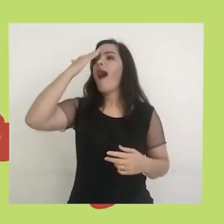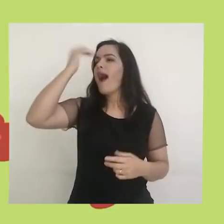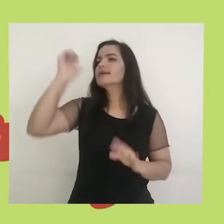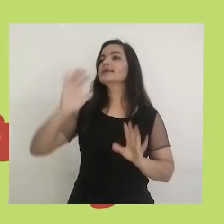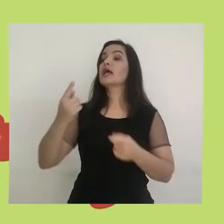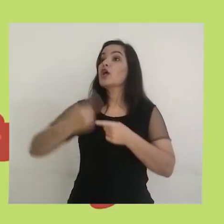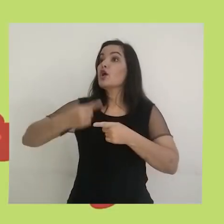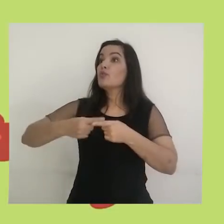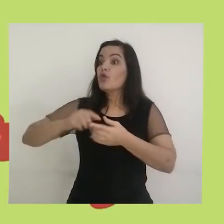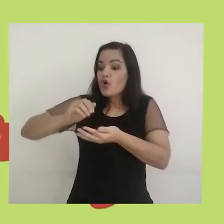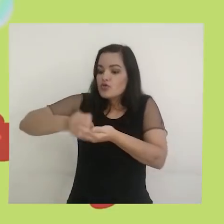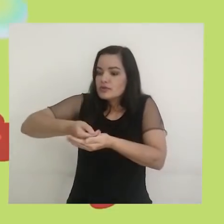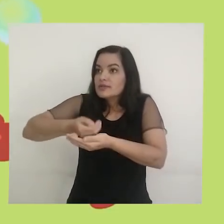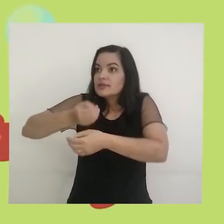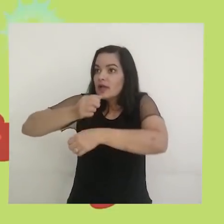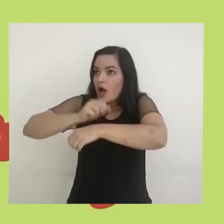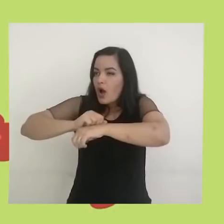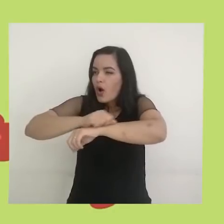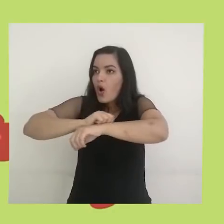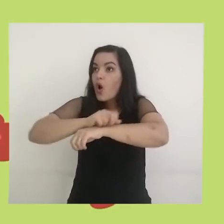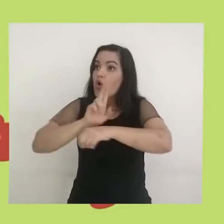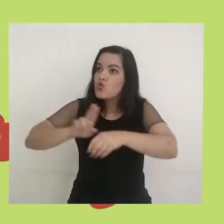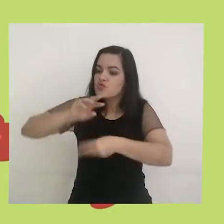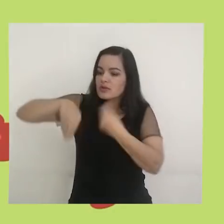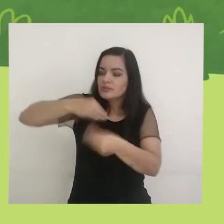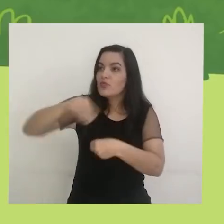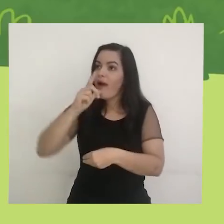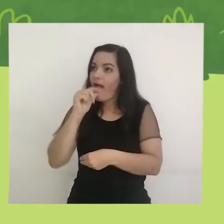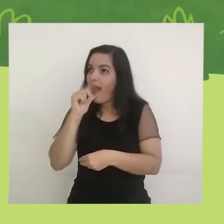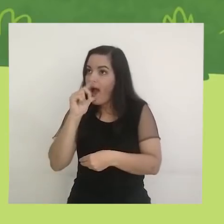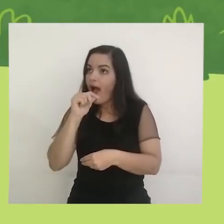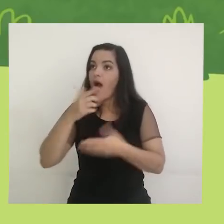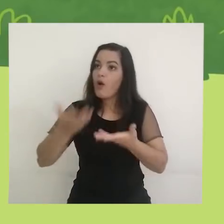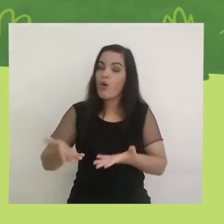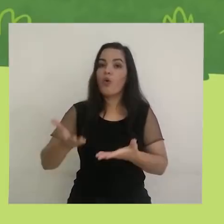o sabão que a gente usa pra fazer as bolhas era redondo.